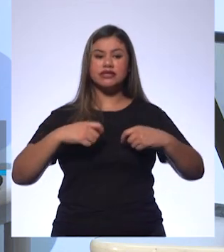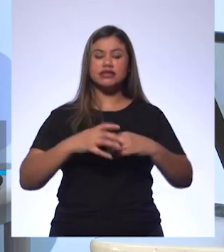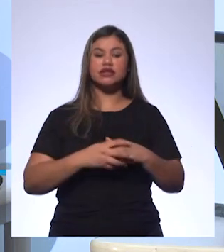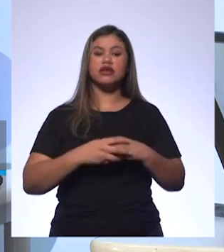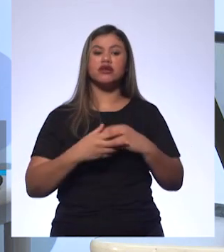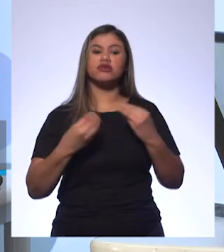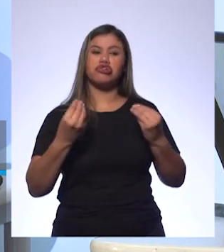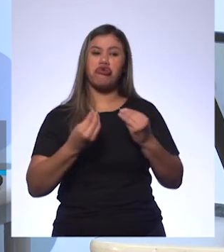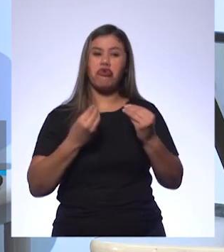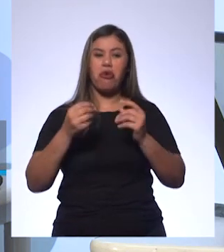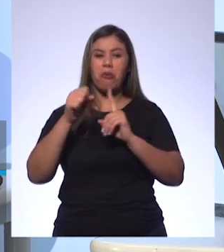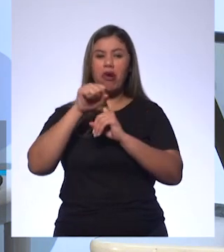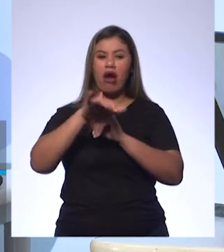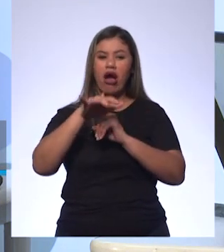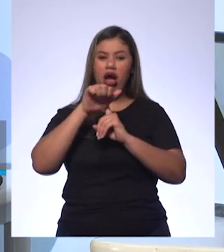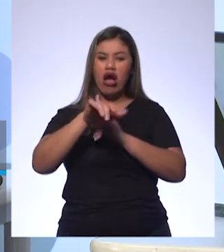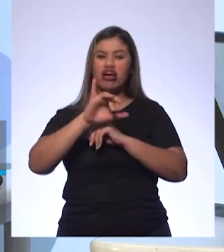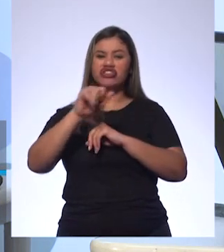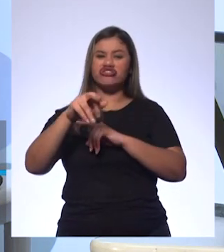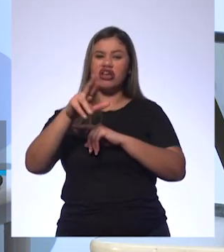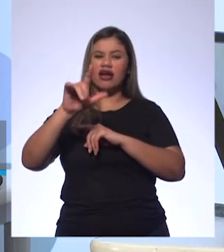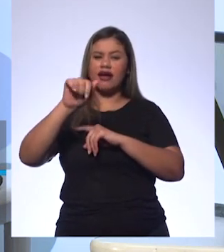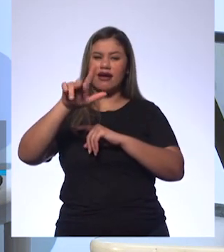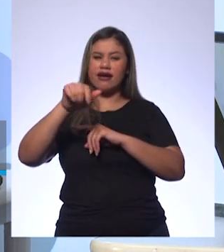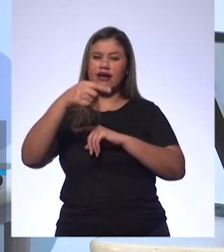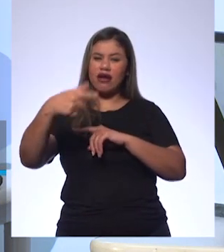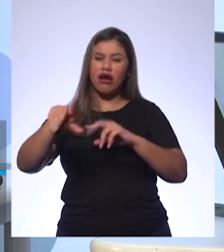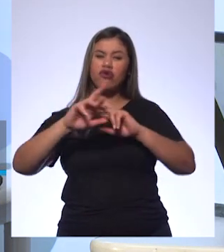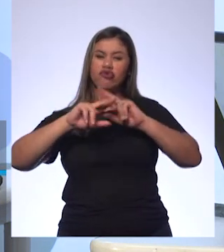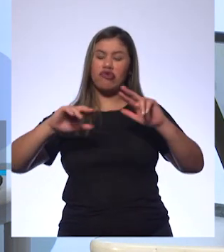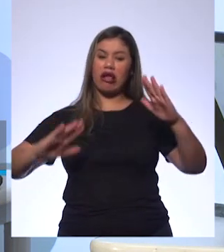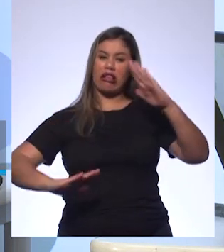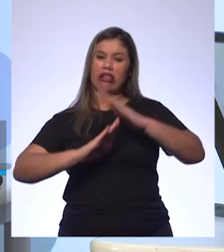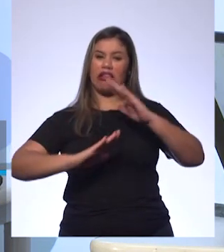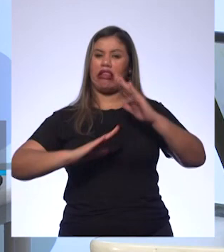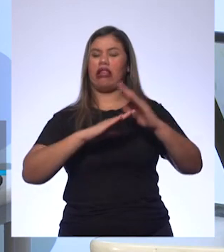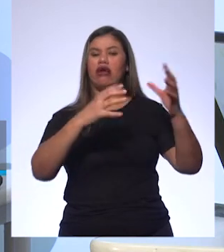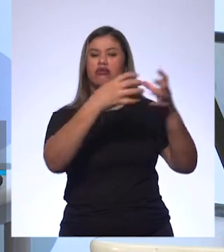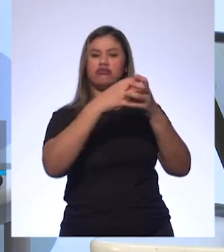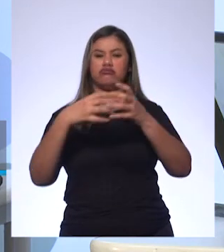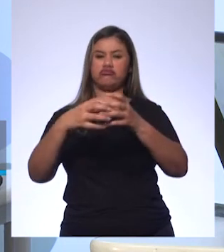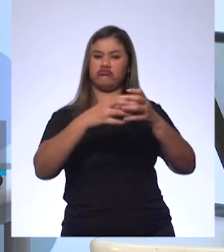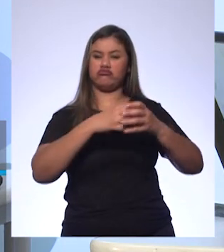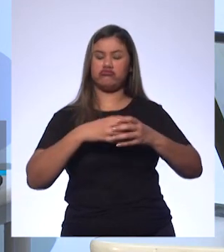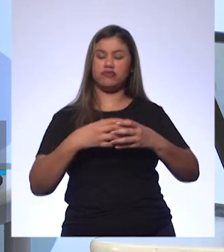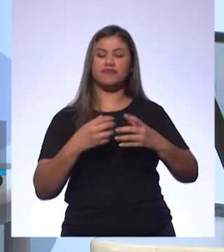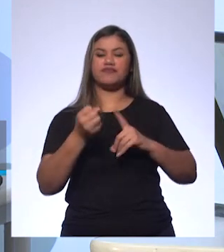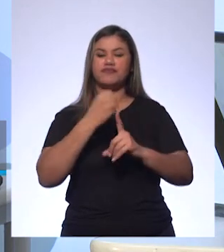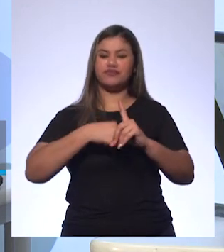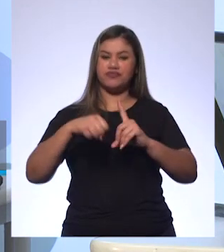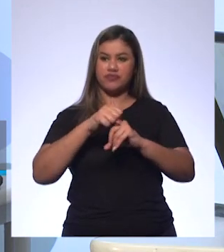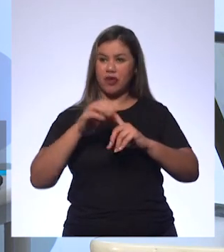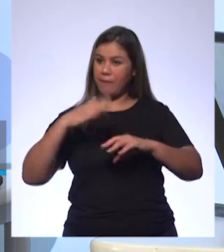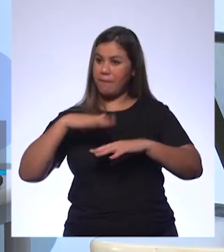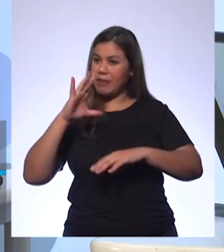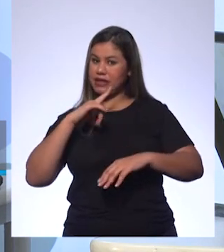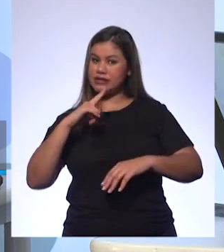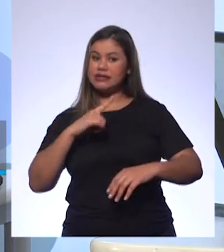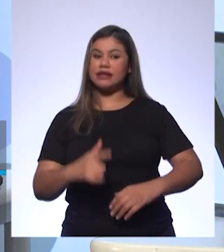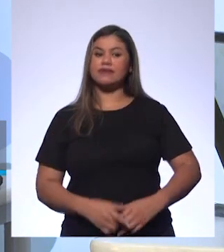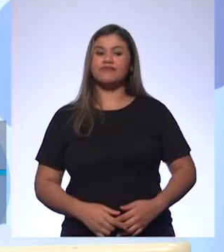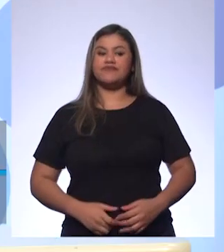ter alguns jargões, algumas gírias, algumas coisas que delimitam aí os grupos sociais, tá? O que mais? Temos mais?